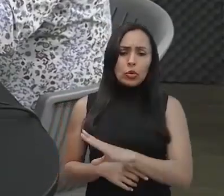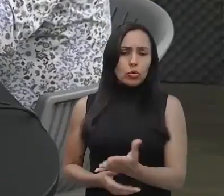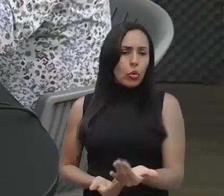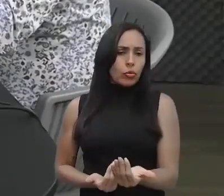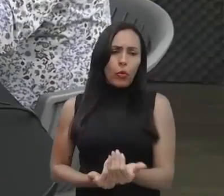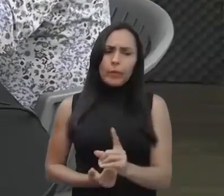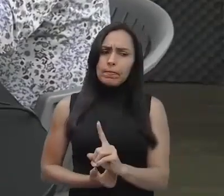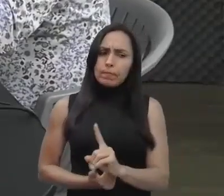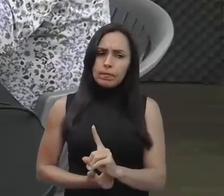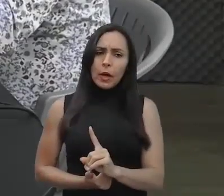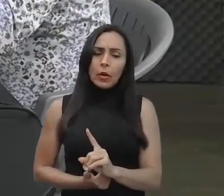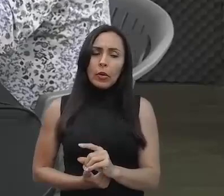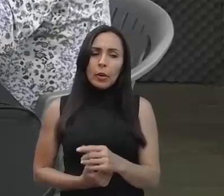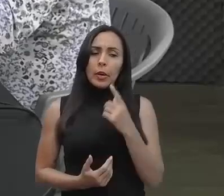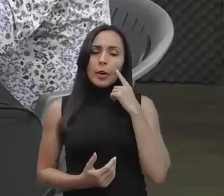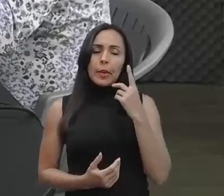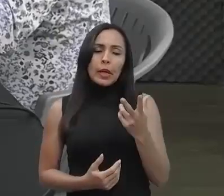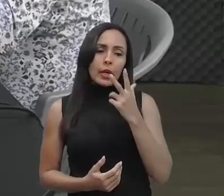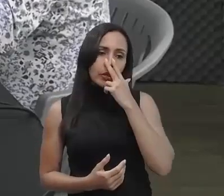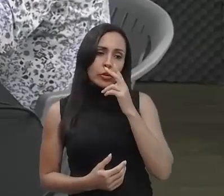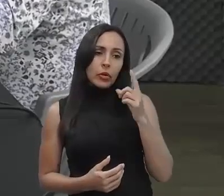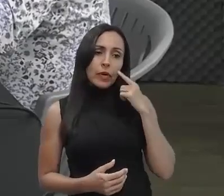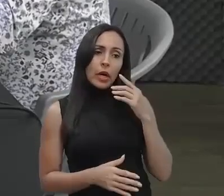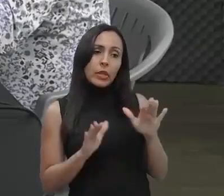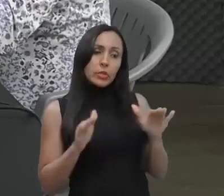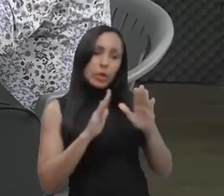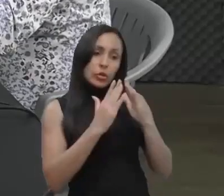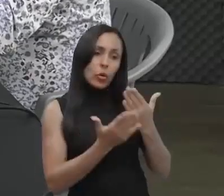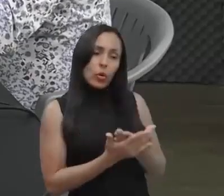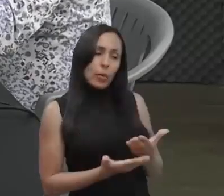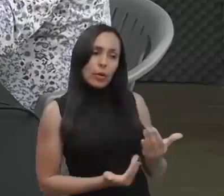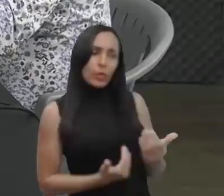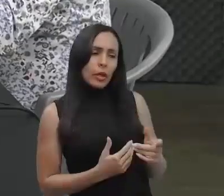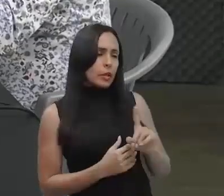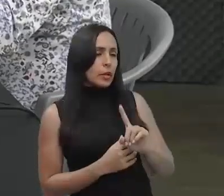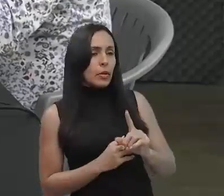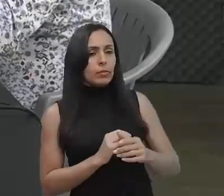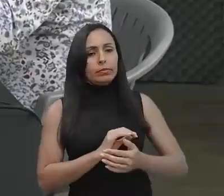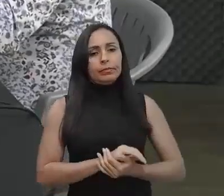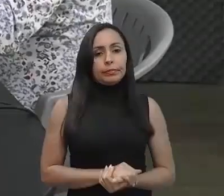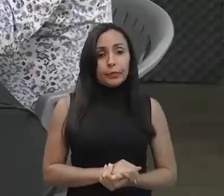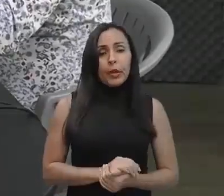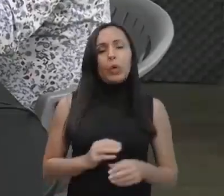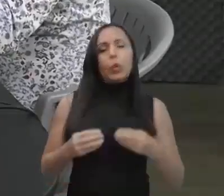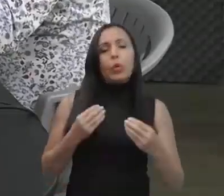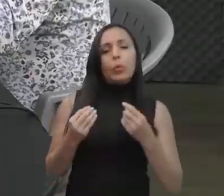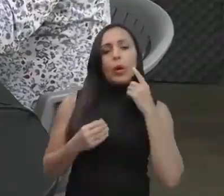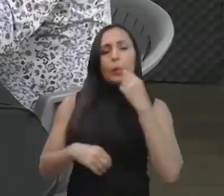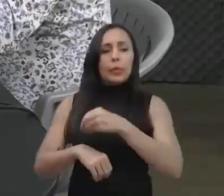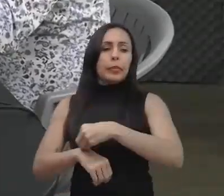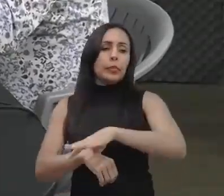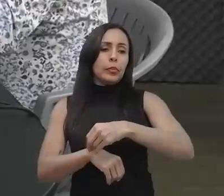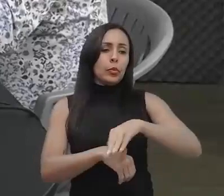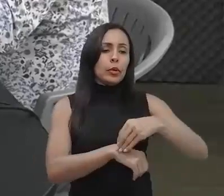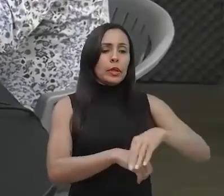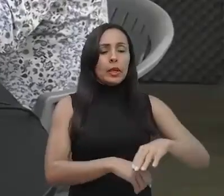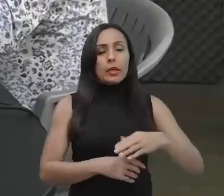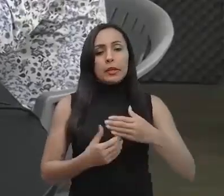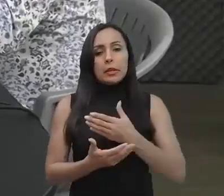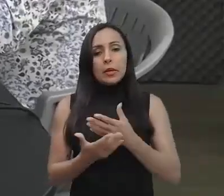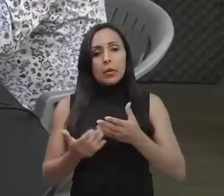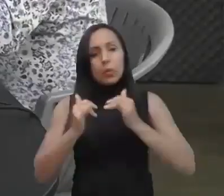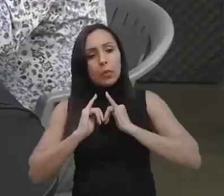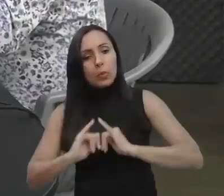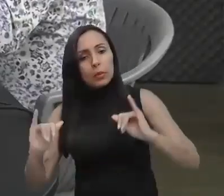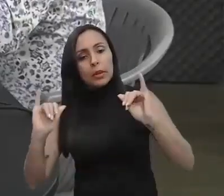né para quem acha que a gente só faz escola para adolescente né como é que é a publicação para esses vários esse público tão diverso é a